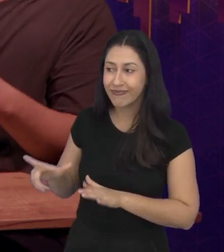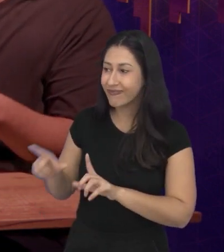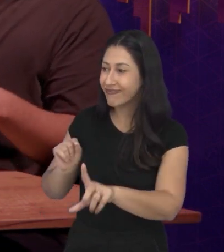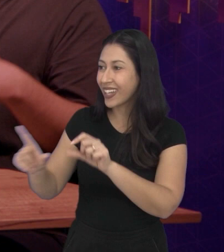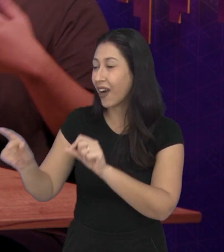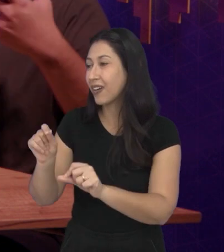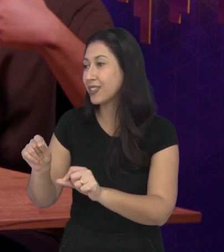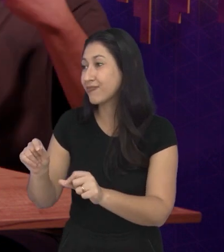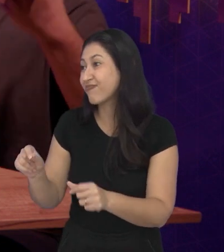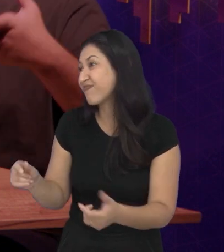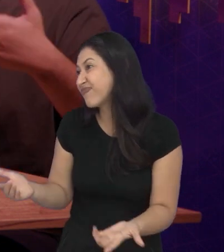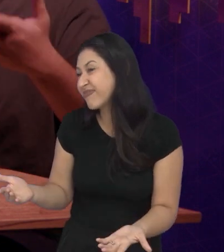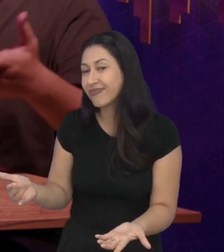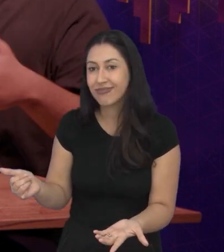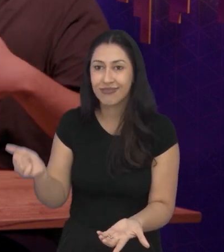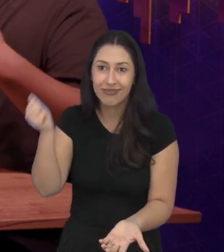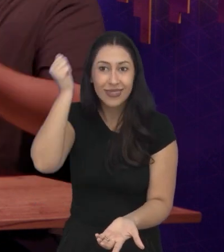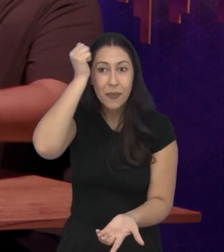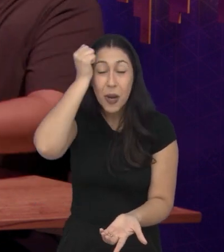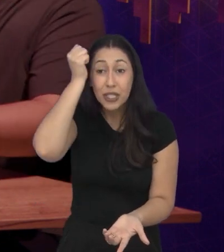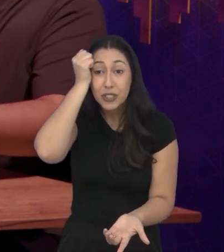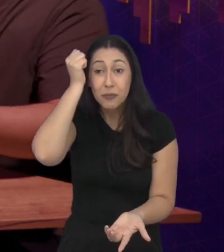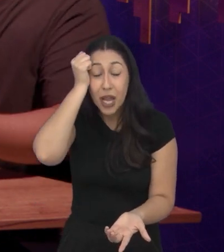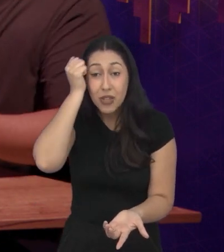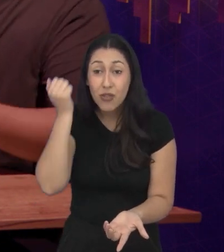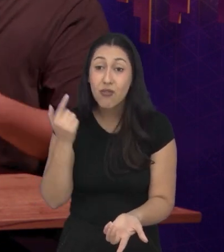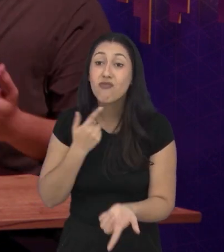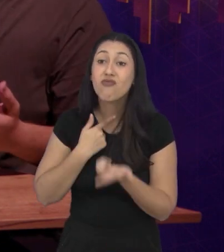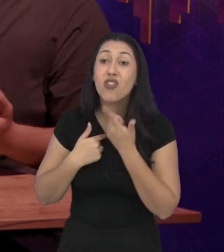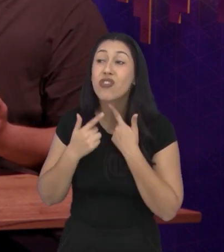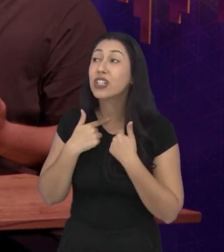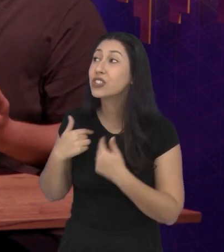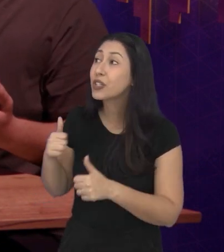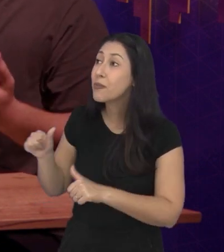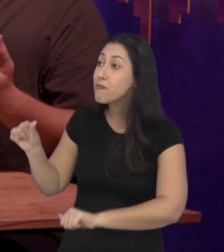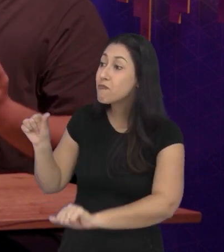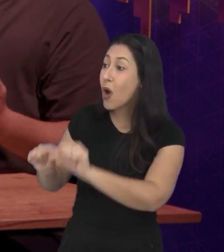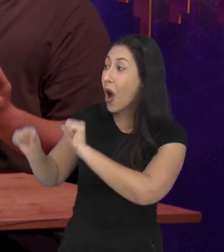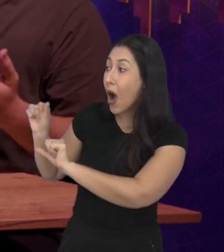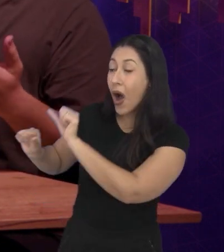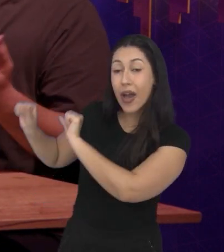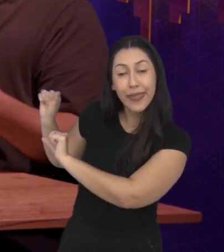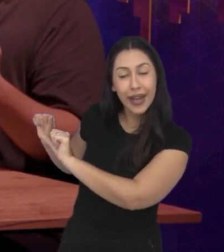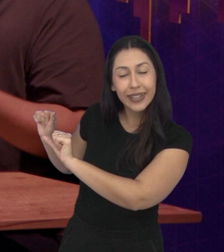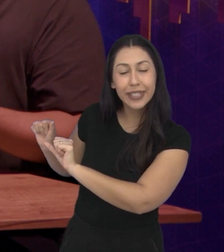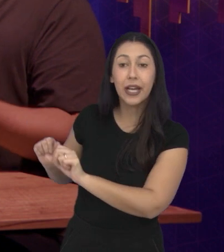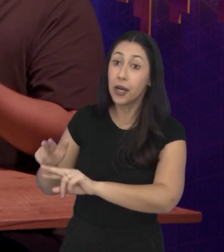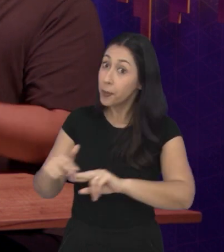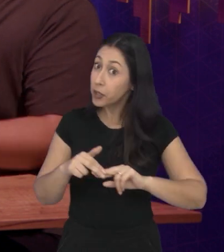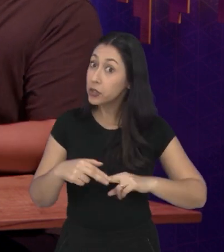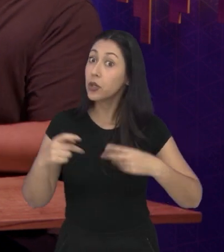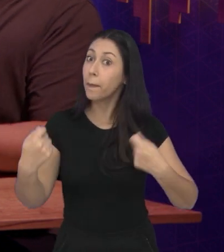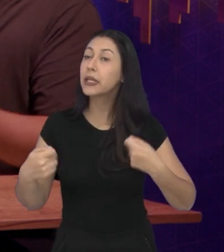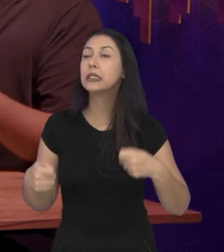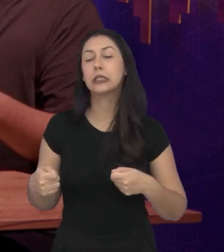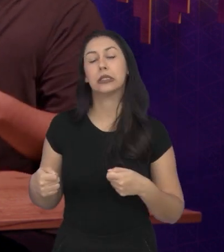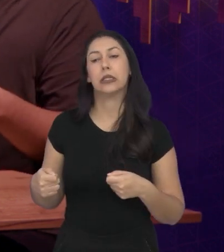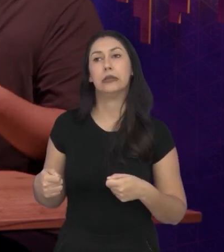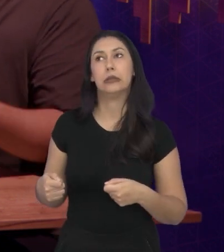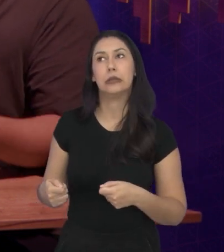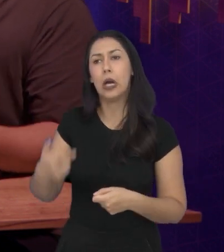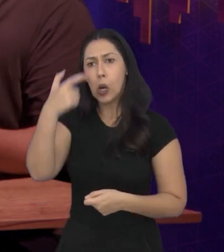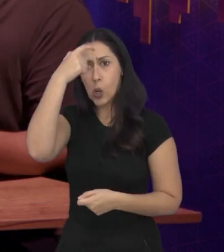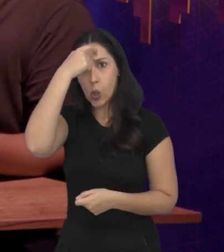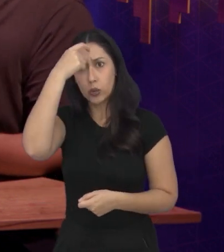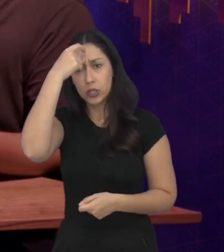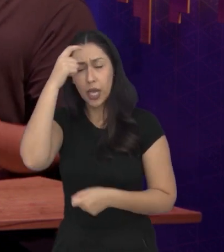E agora, né, podendo ver, né, que tudo passou, ela mudaria essa escolha. Então, a gente sempre tem que pensar bem, né, pra gente